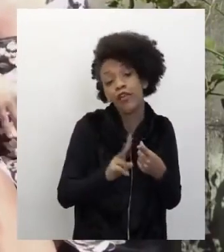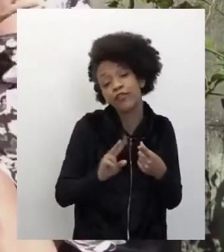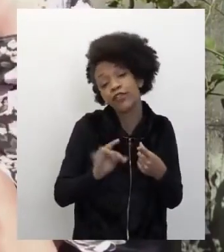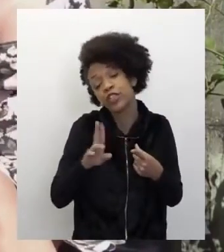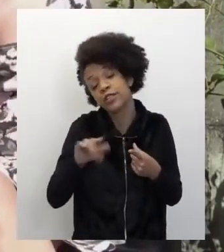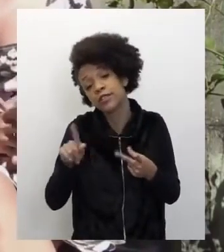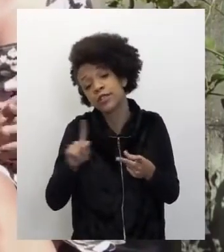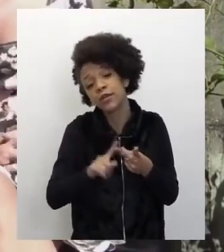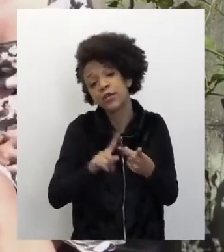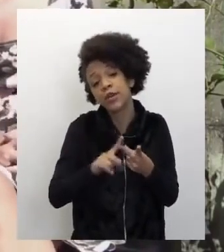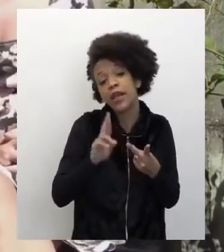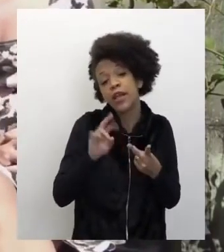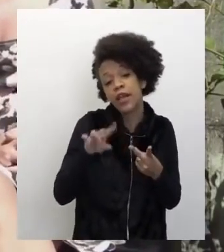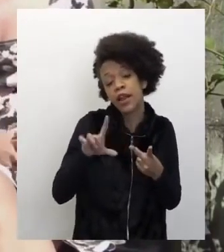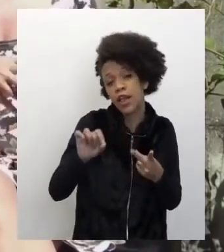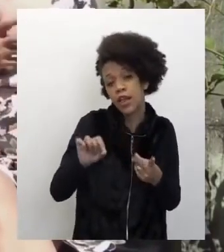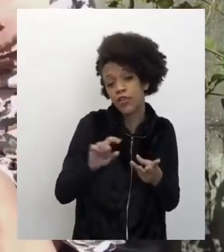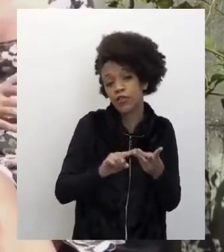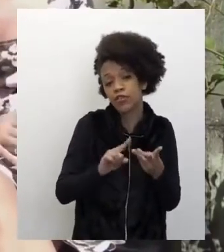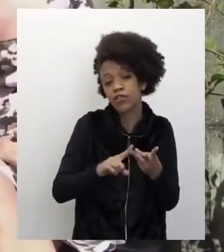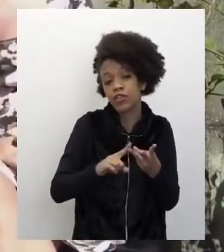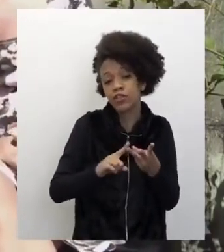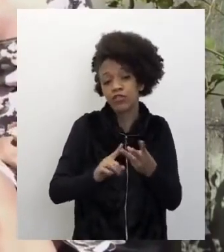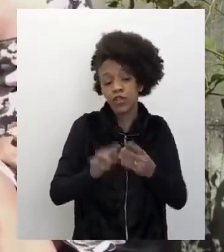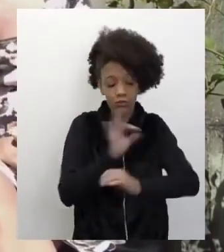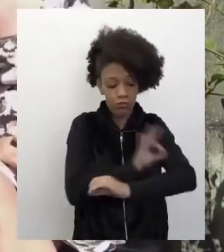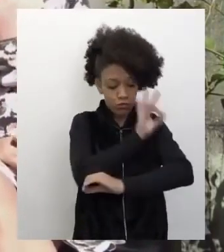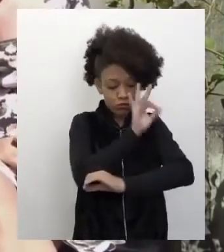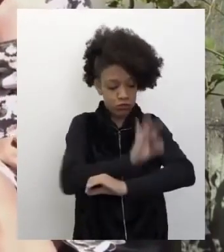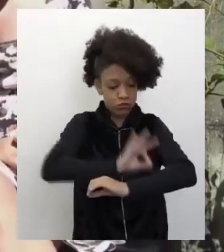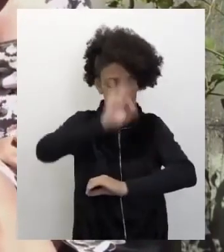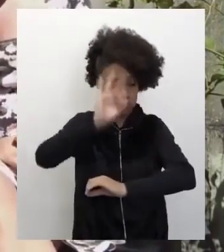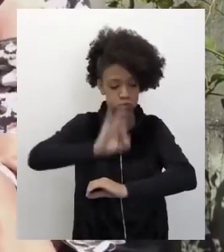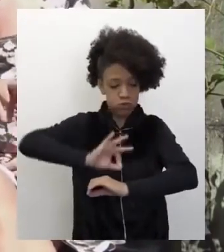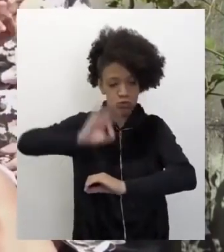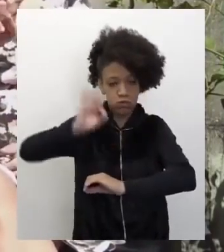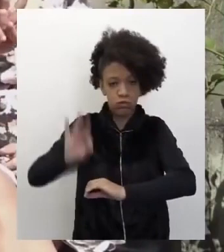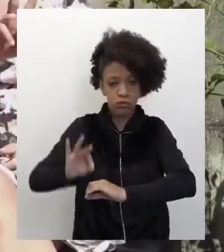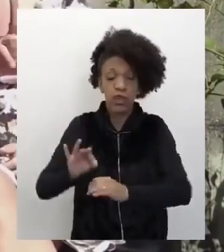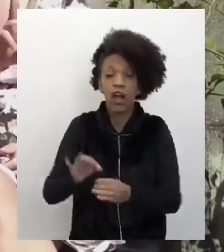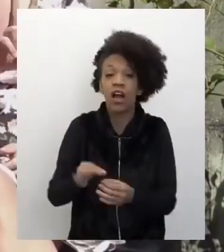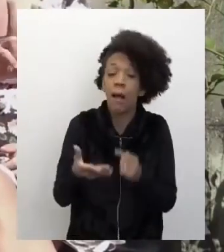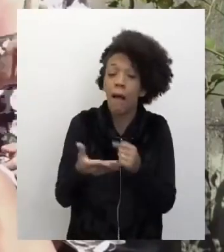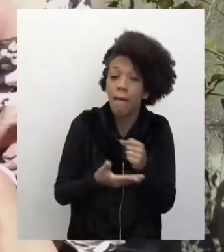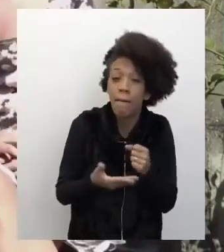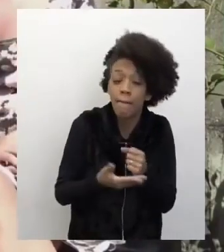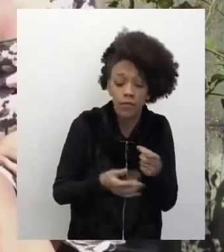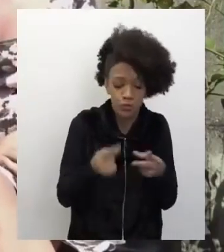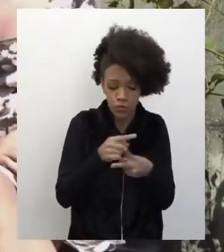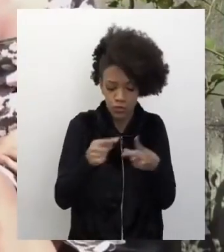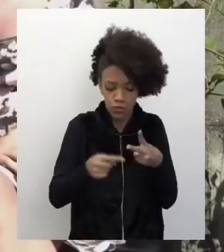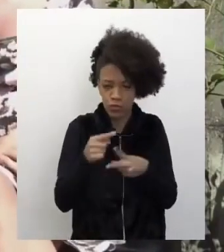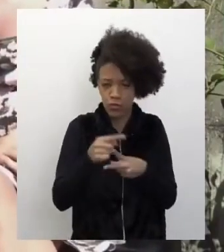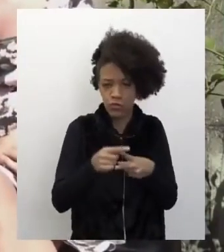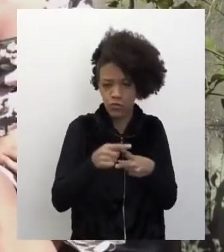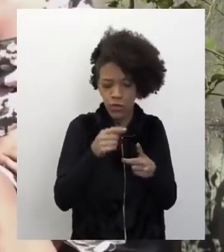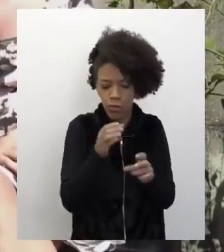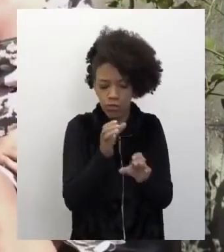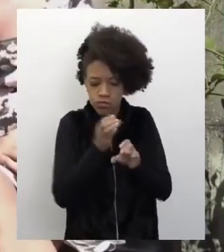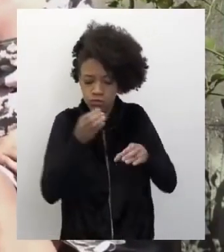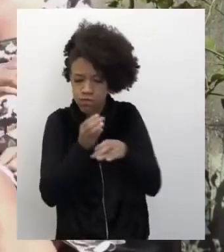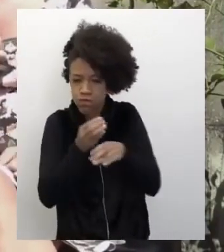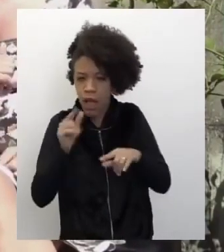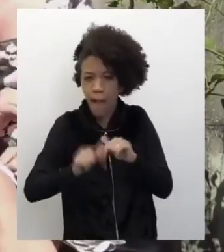relevo, dinâmica atmosférica, entre outros. Há basicamente 2 tipos de sensores que são utilizados